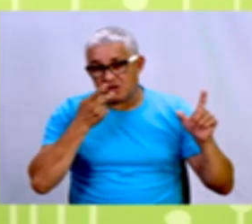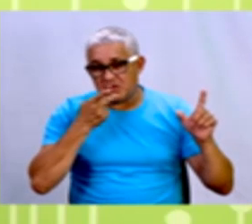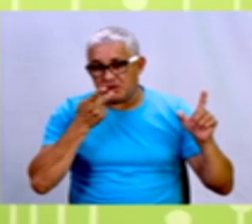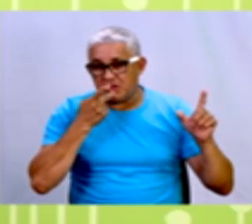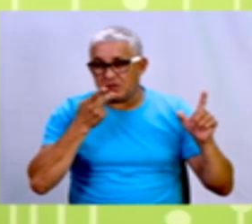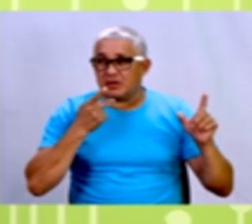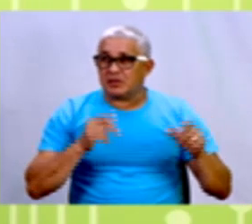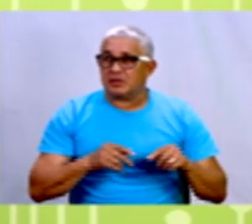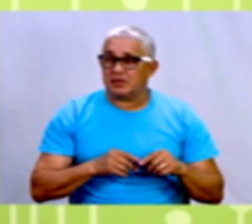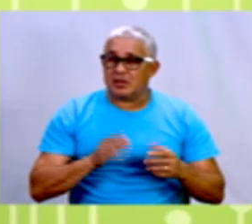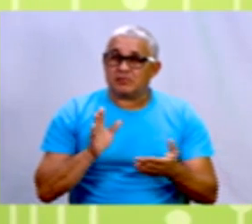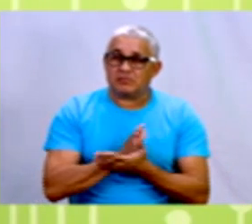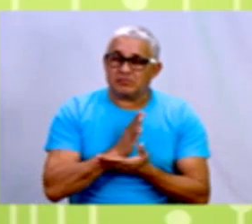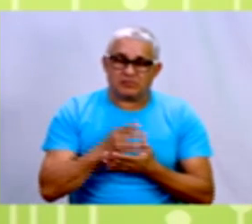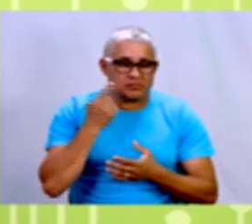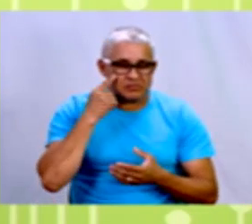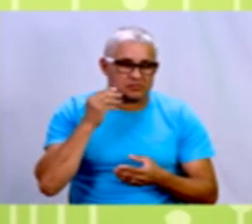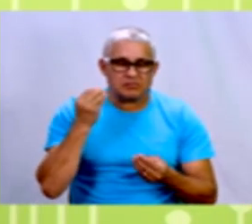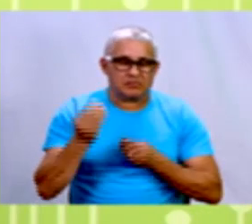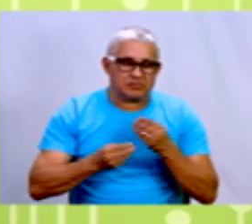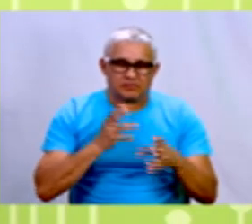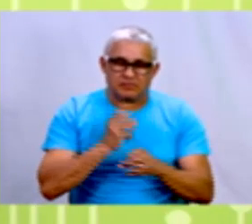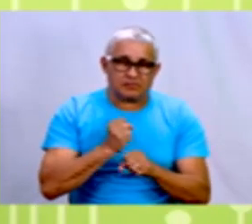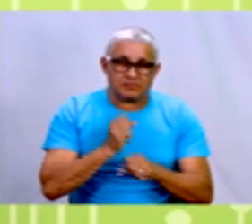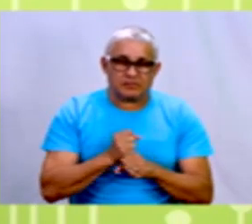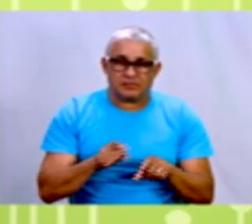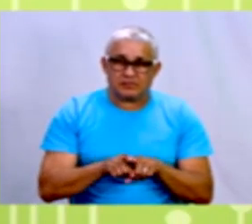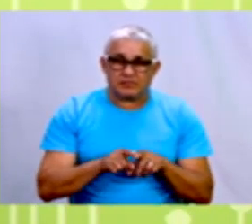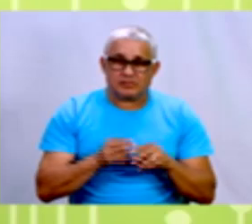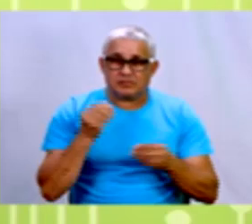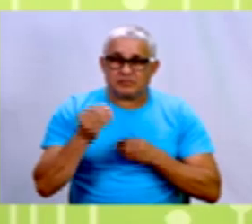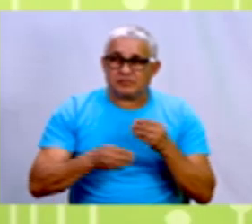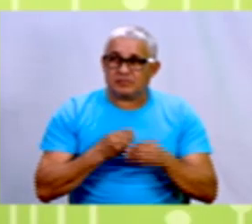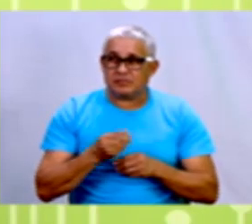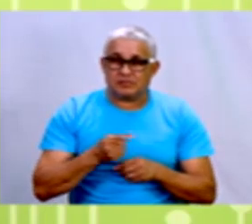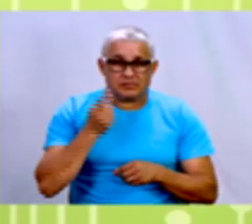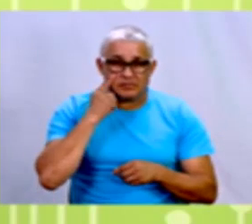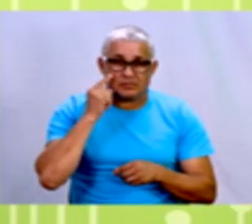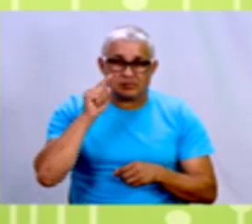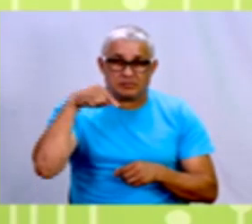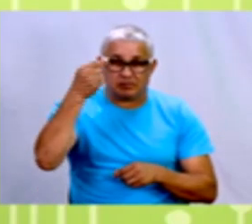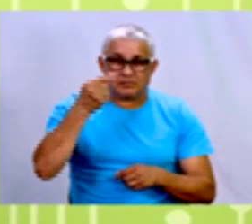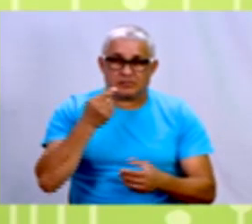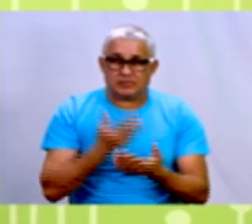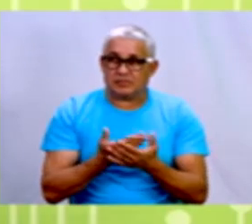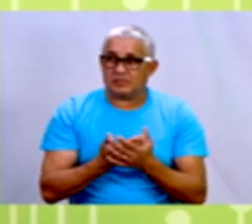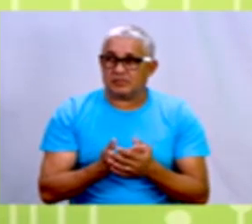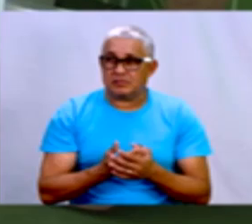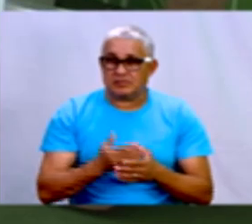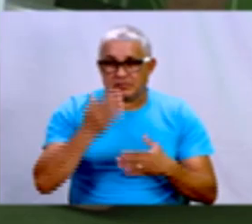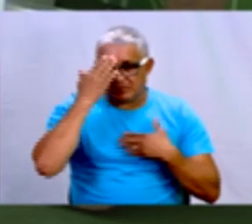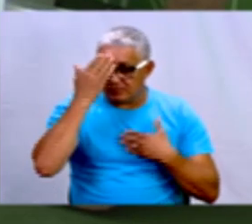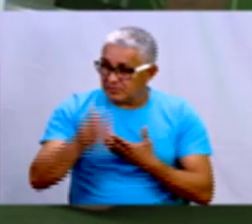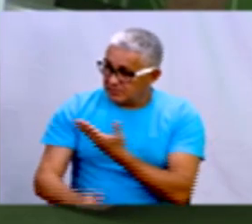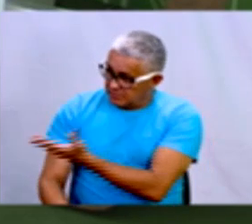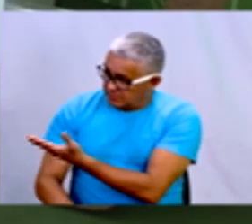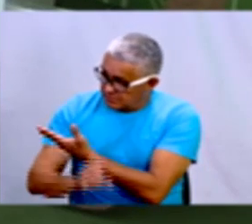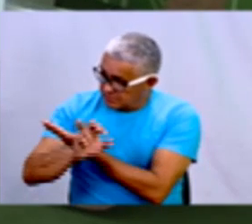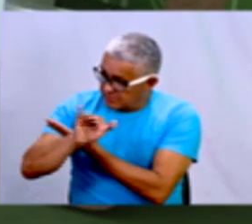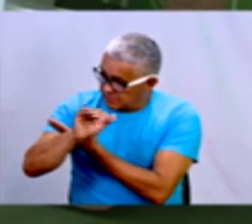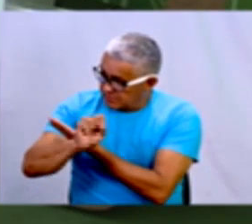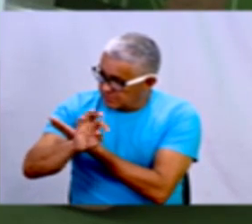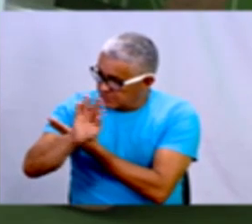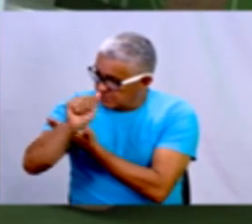saibam como que faz esses cálculos e como que funciona isso. E a gente vai ver tudo isso na próxima aula, tá? Obrigada, professora Cristiane, aqui